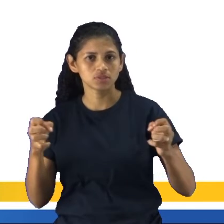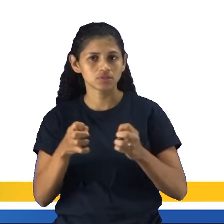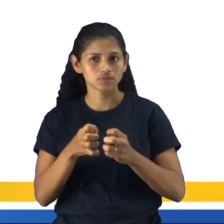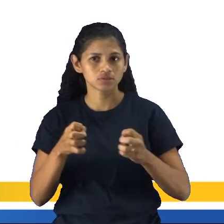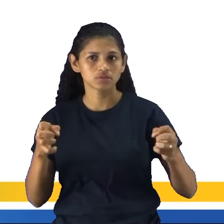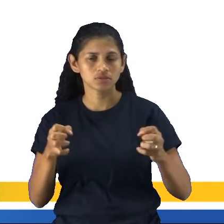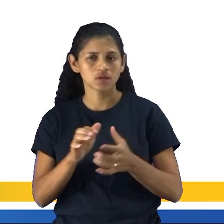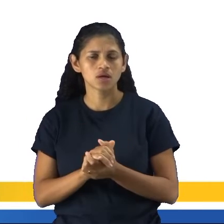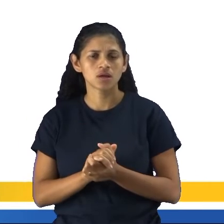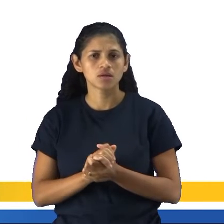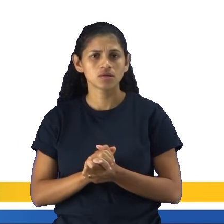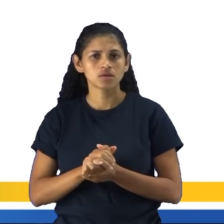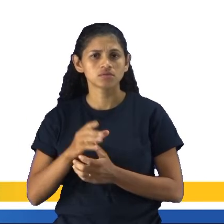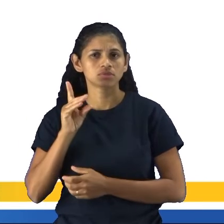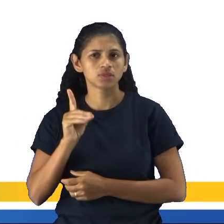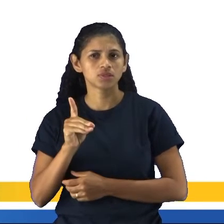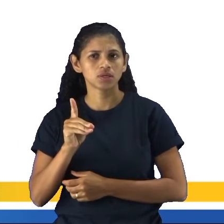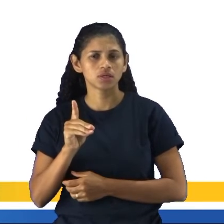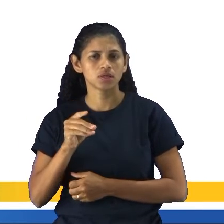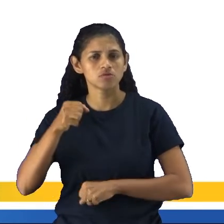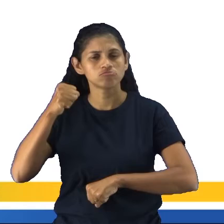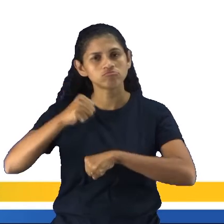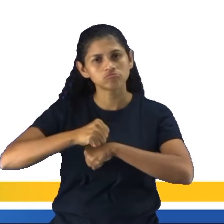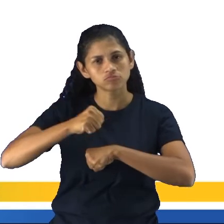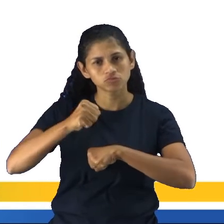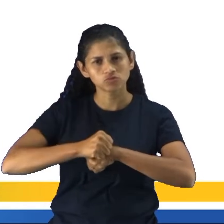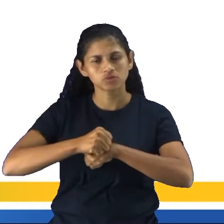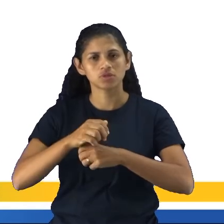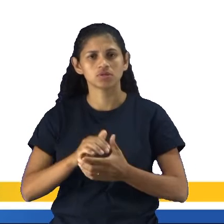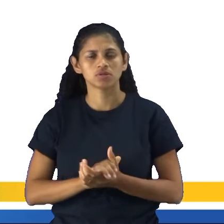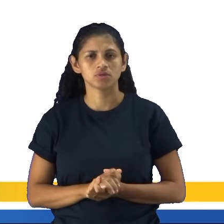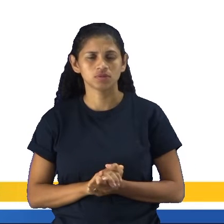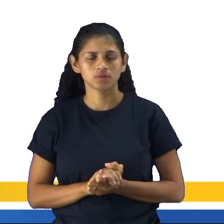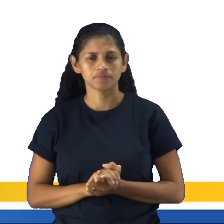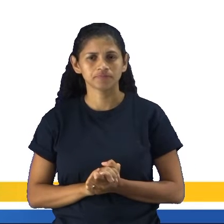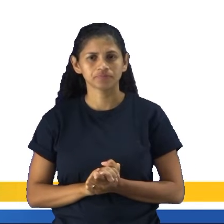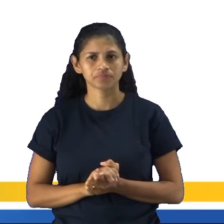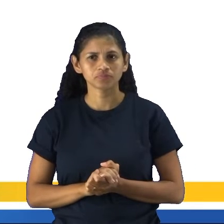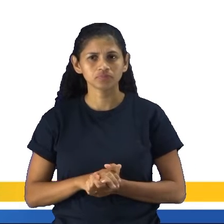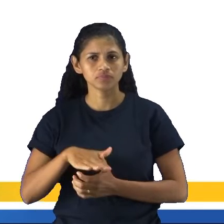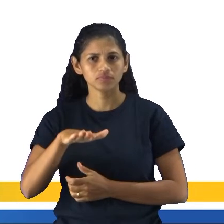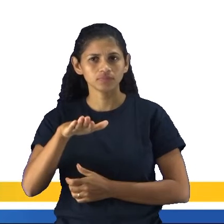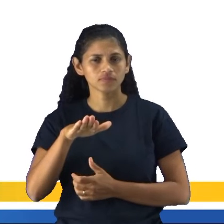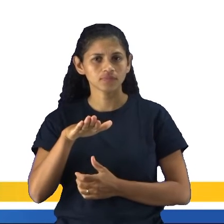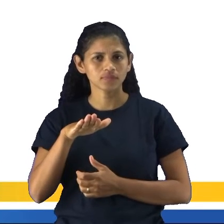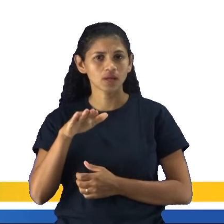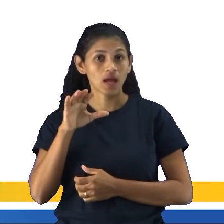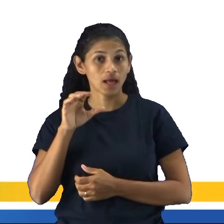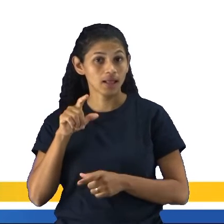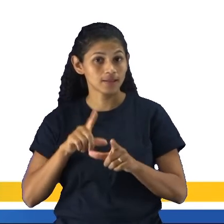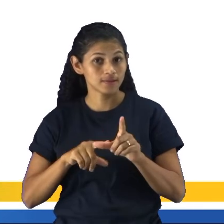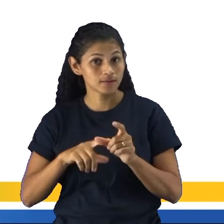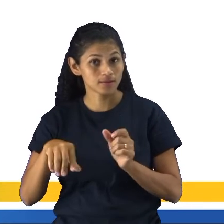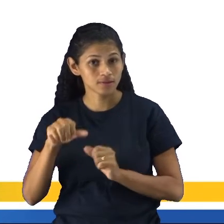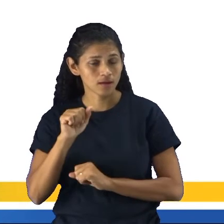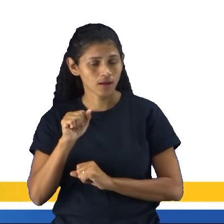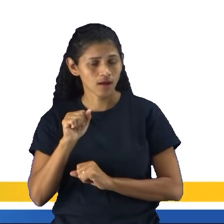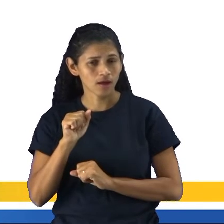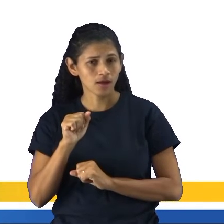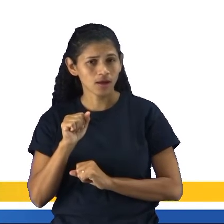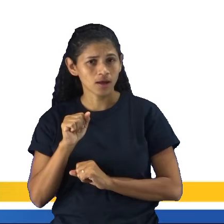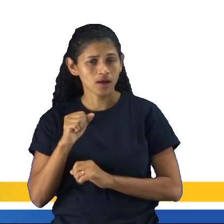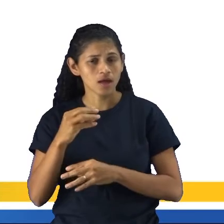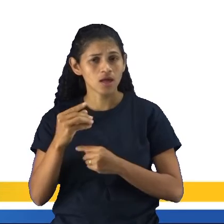elasticidade, alternativa D, dureza. A densidade, né, nós vimos que tem a ver com o volume